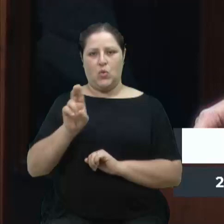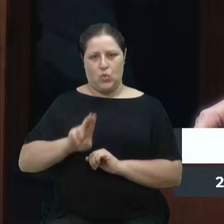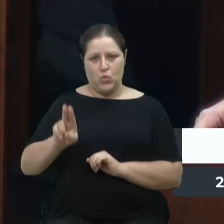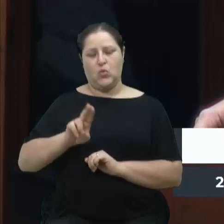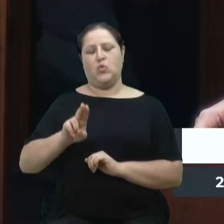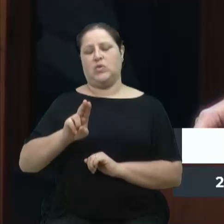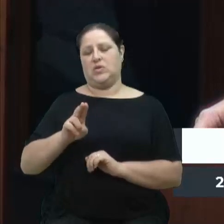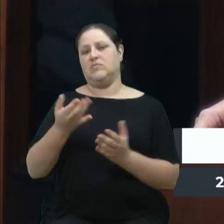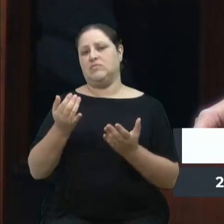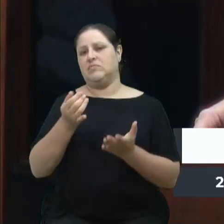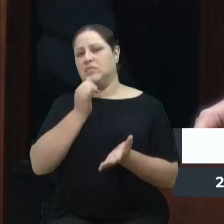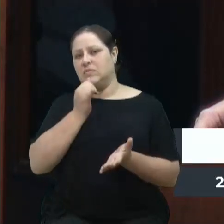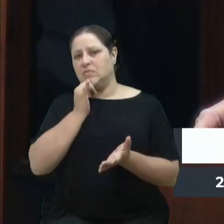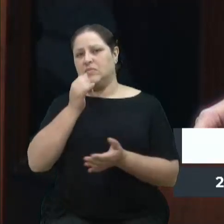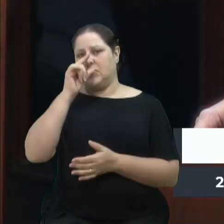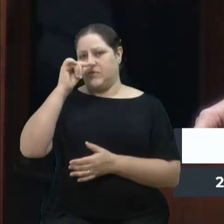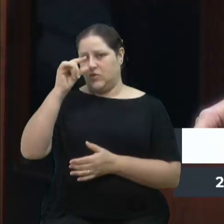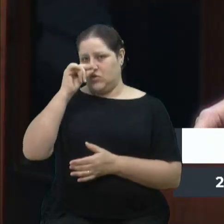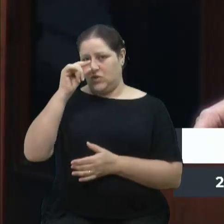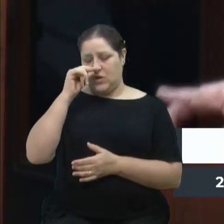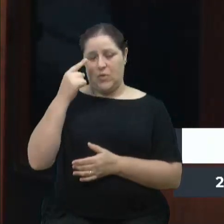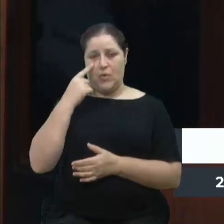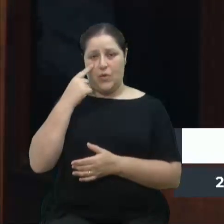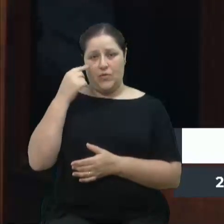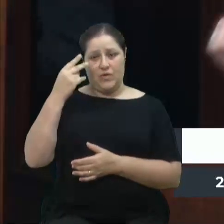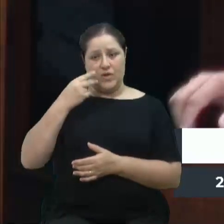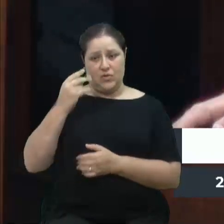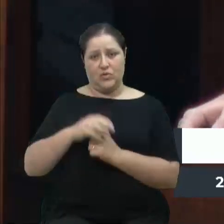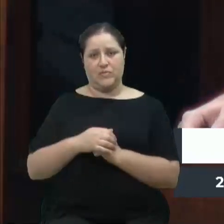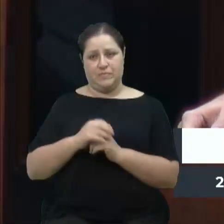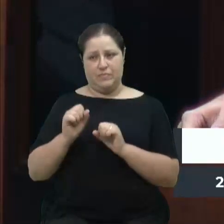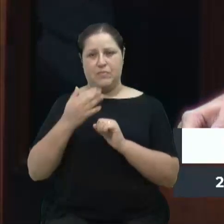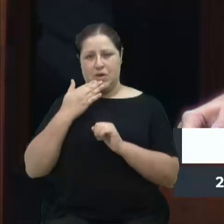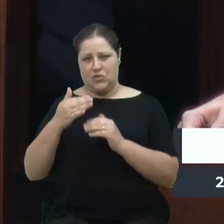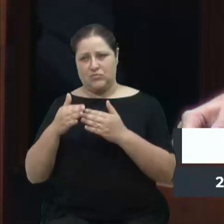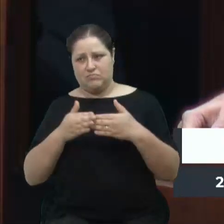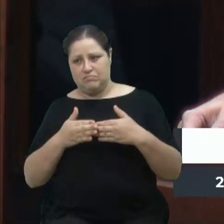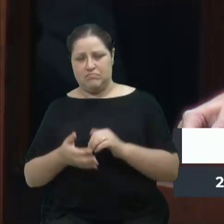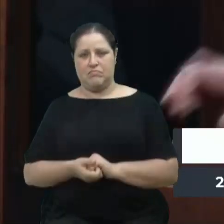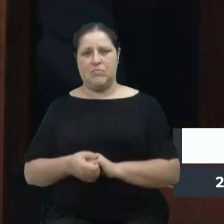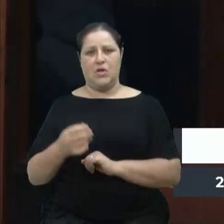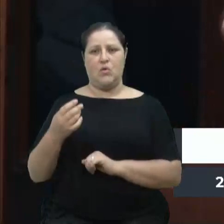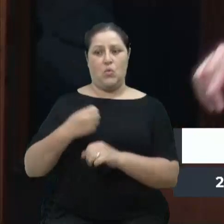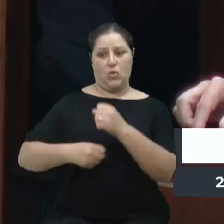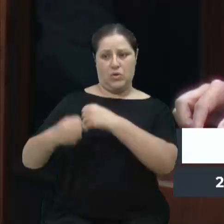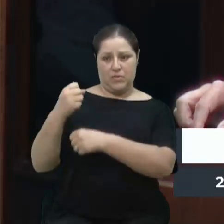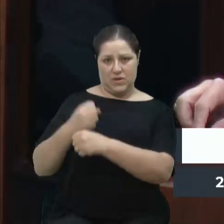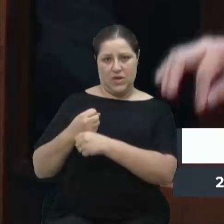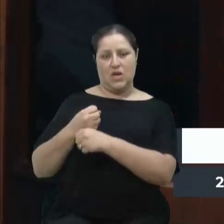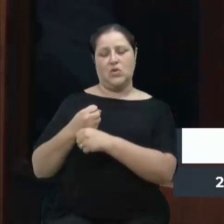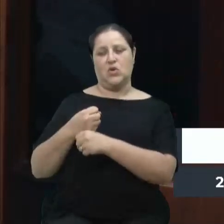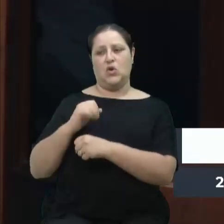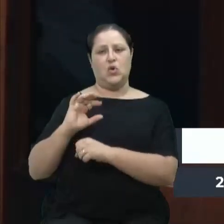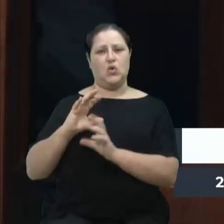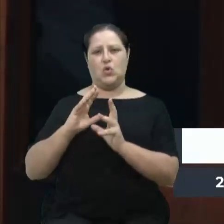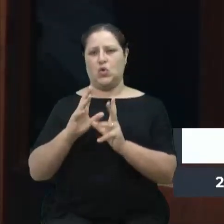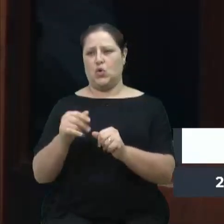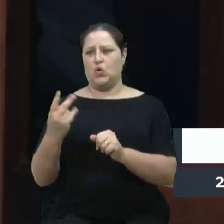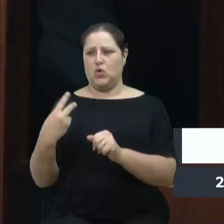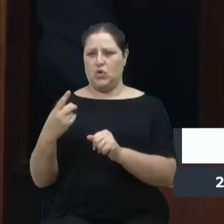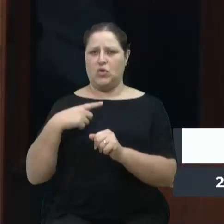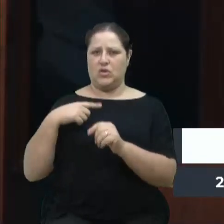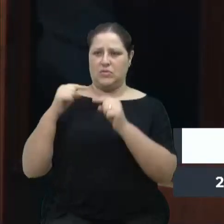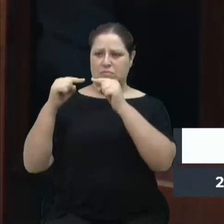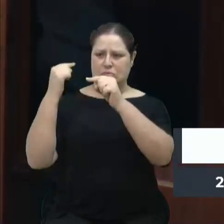exemplo. No ano passado, com todas as divergências que temos, todas, o senhor